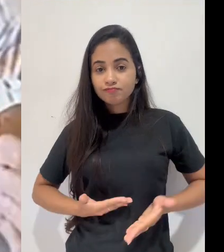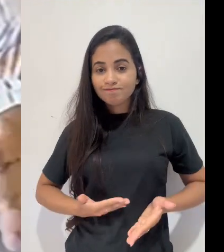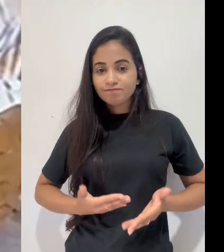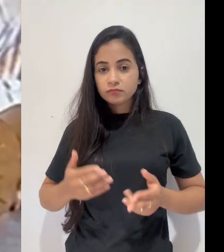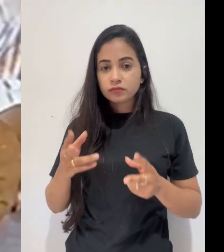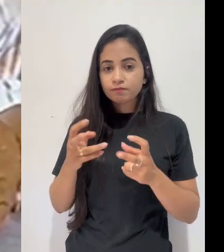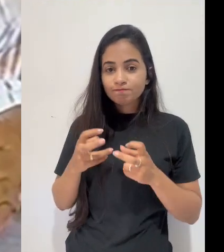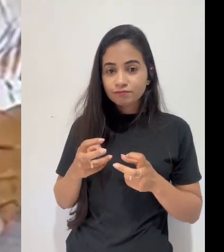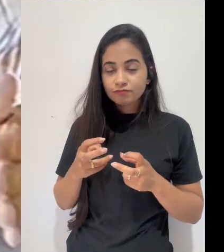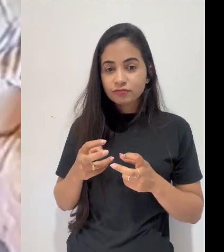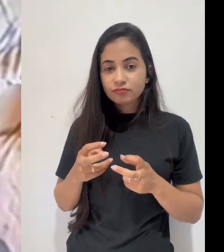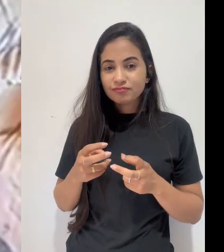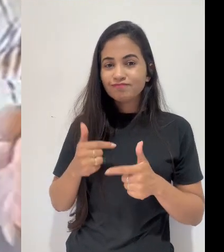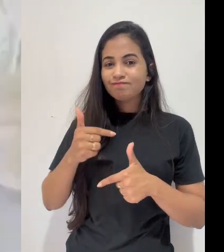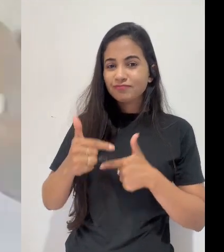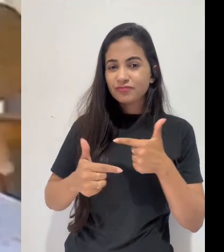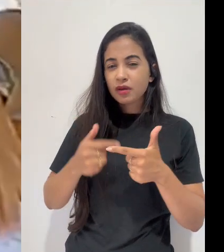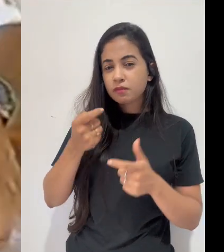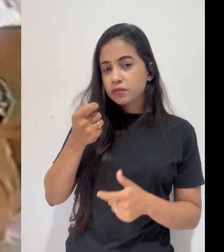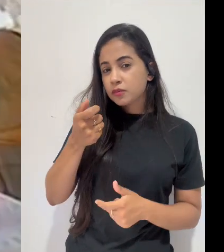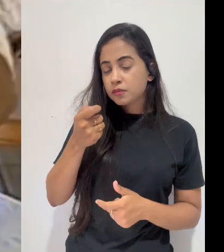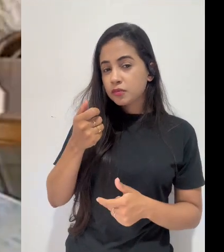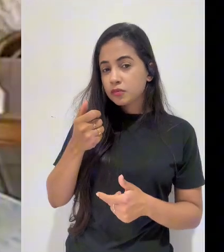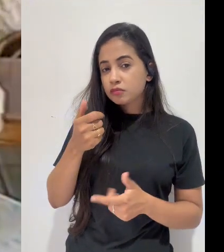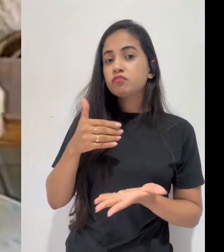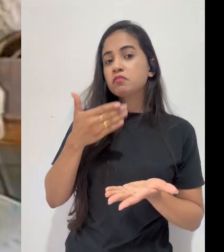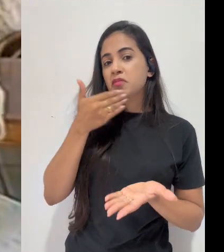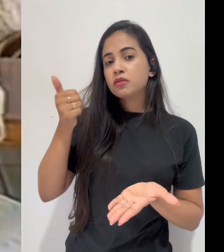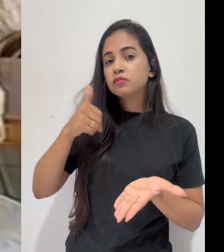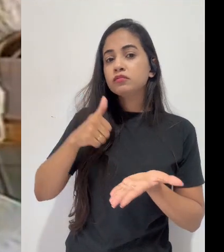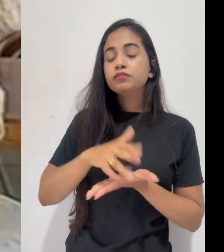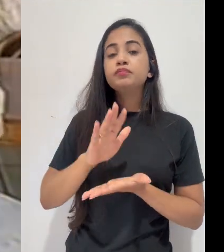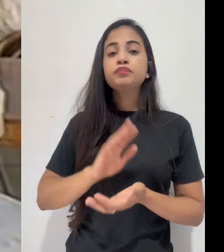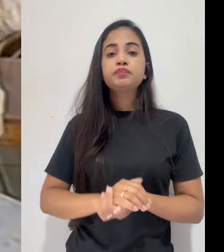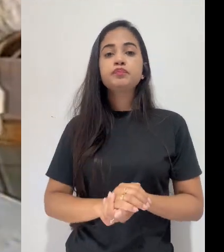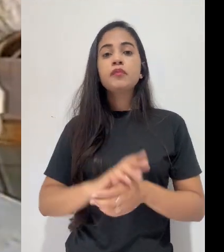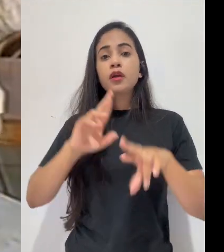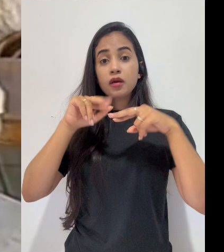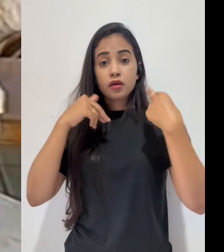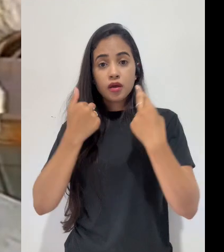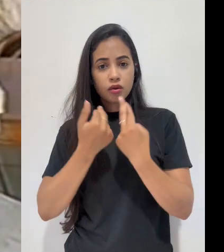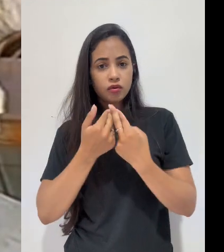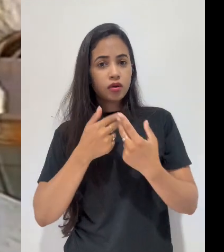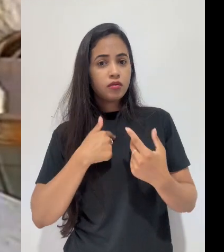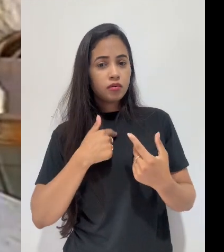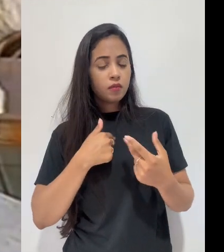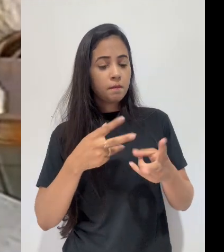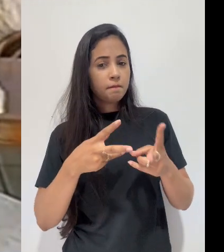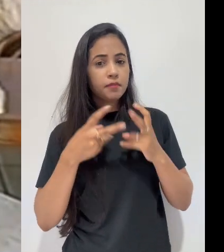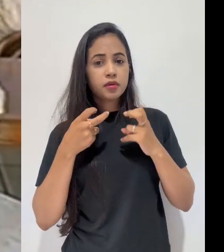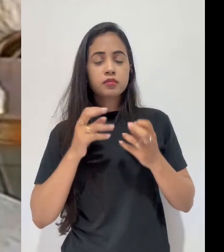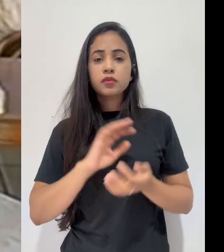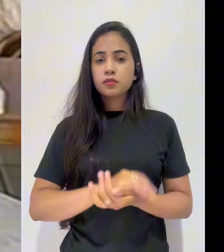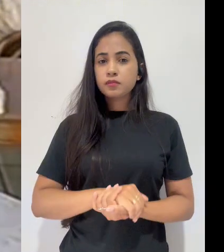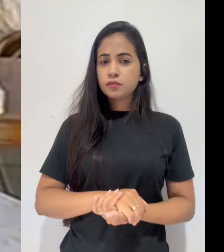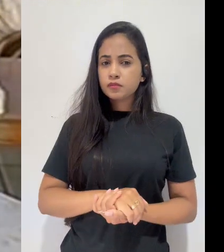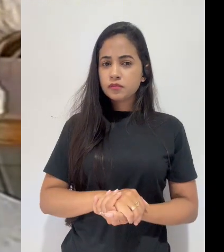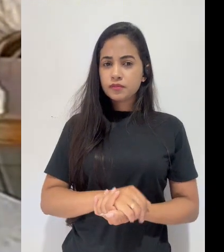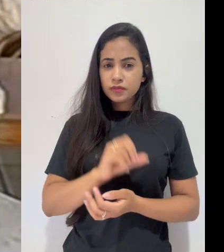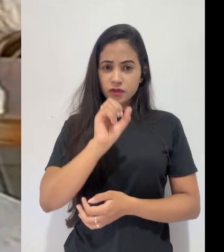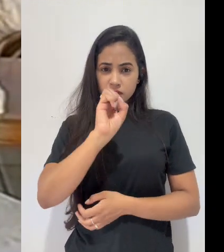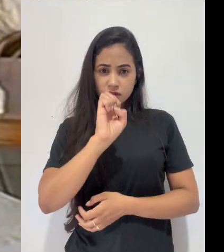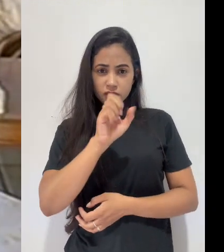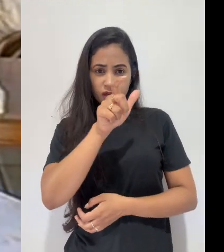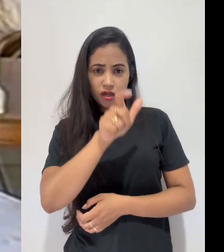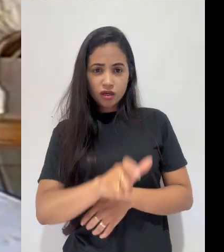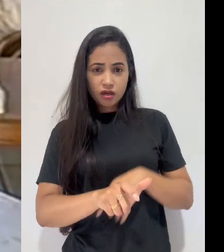colaboradores que poderiam ser dispensados. E nessa reunião eu fiz uma observação. E eu disse que se o Vicente